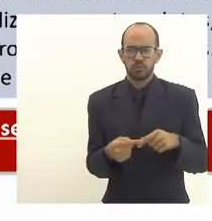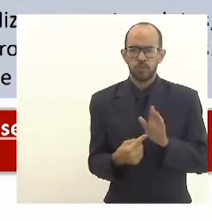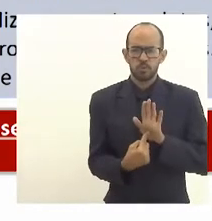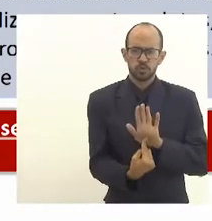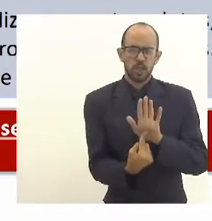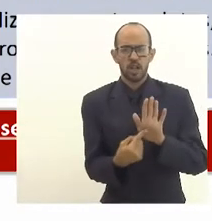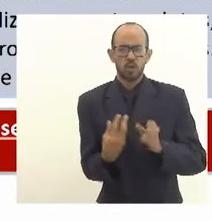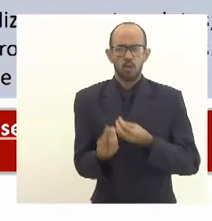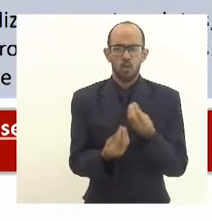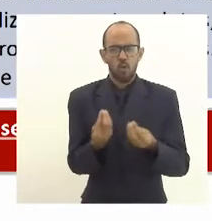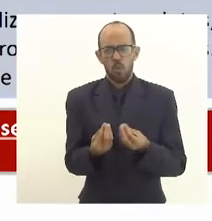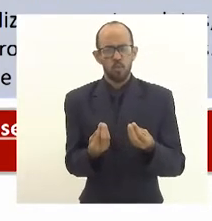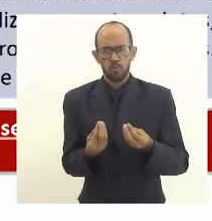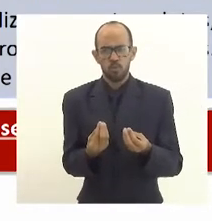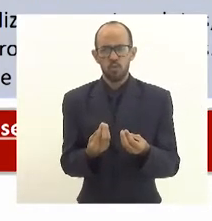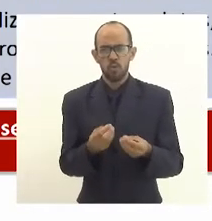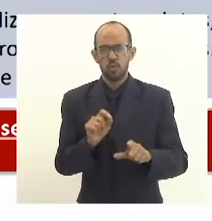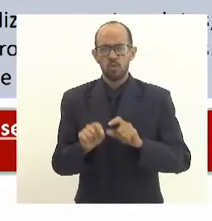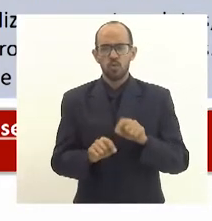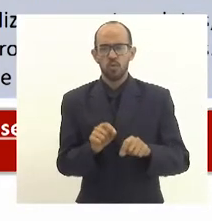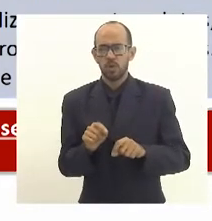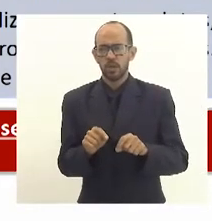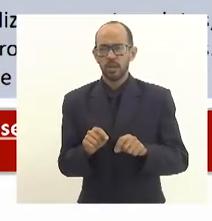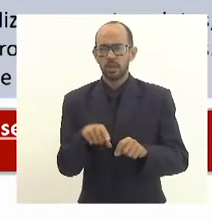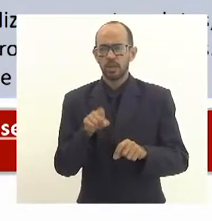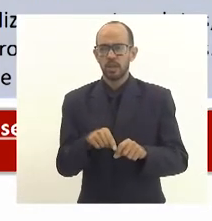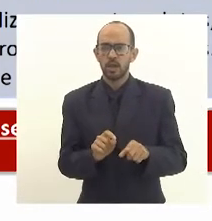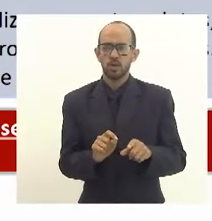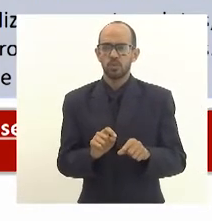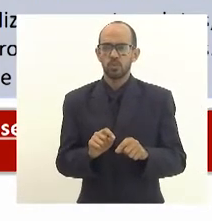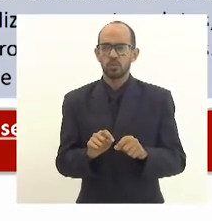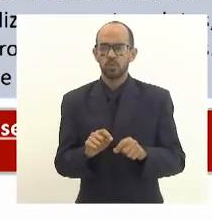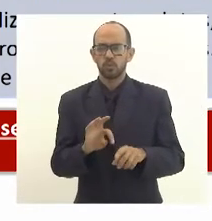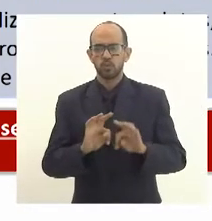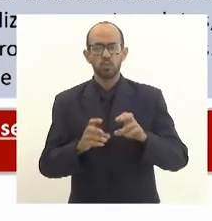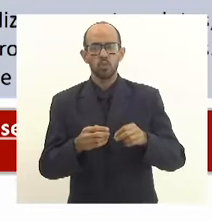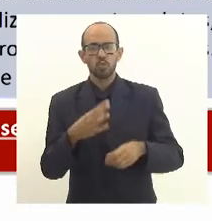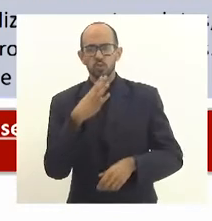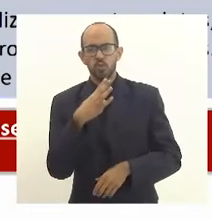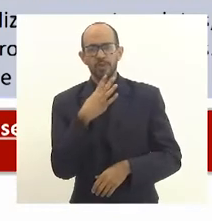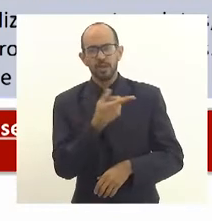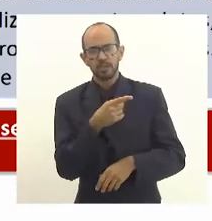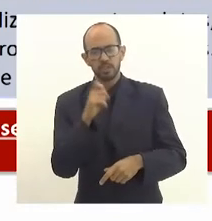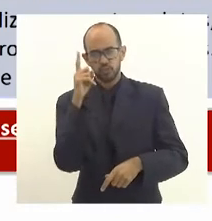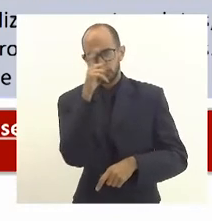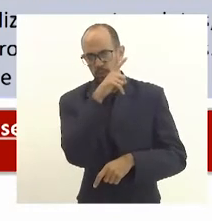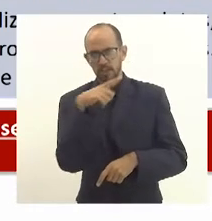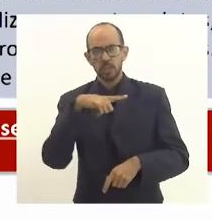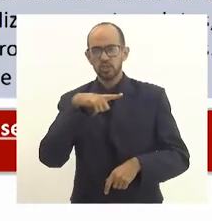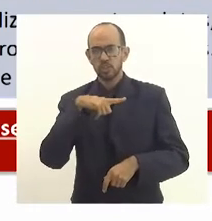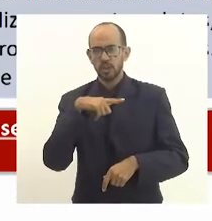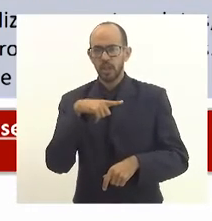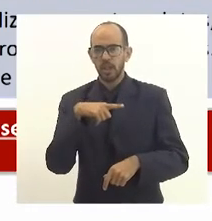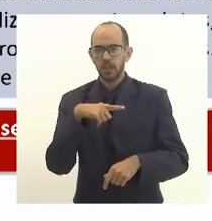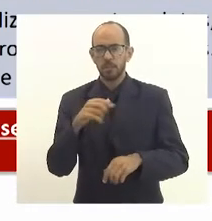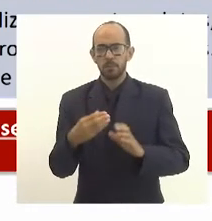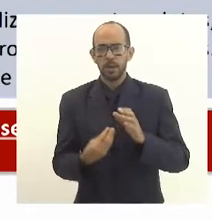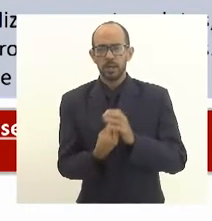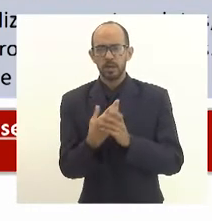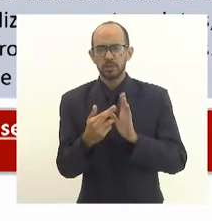é o estado que a gente encontra hoje na rua, todo mundo conhece, e as dificuldades que a gente enfrenta para a regularização. É